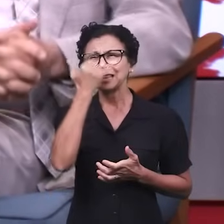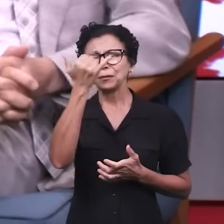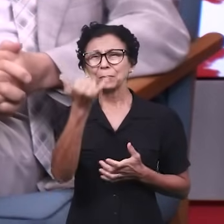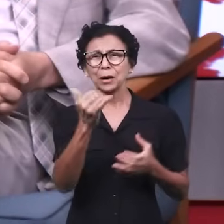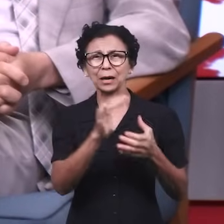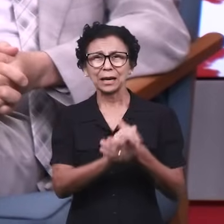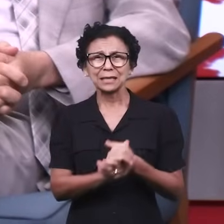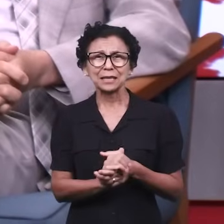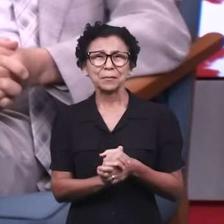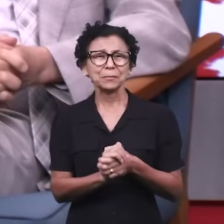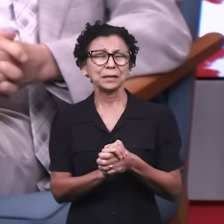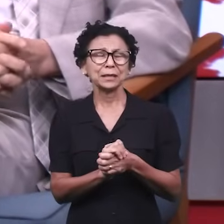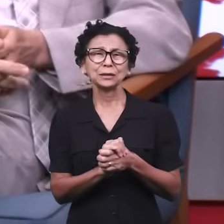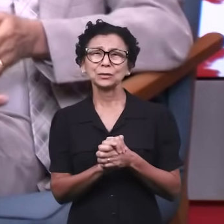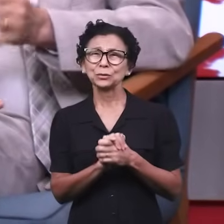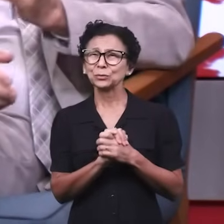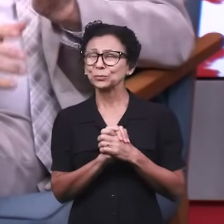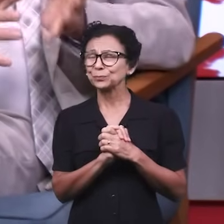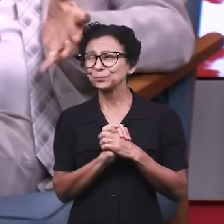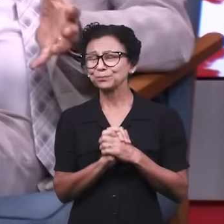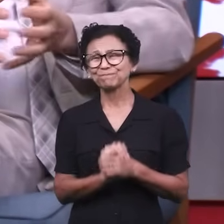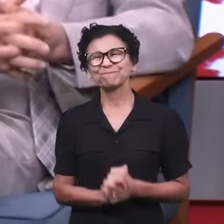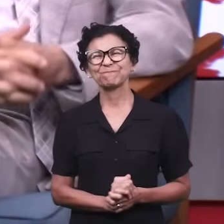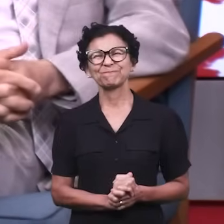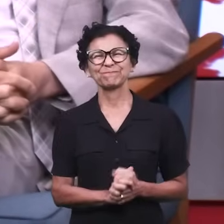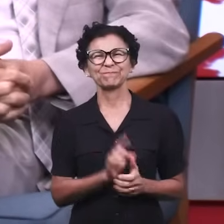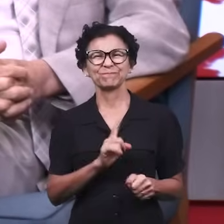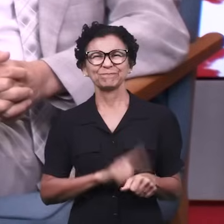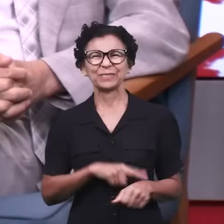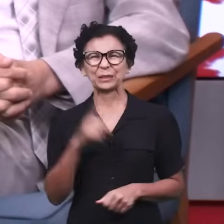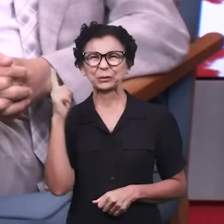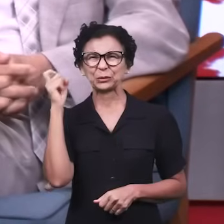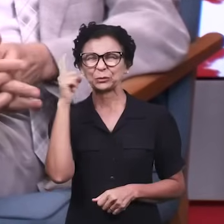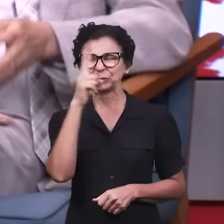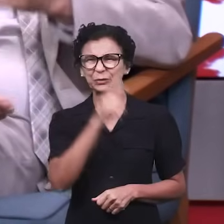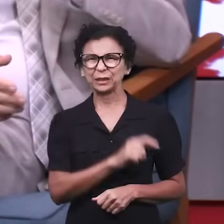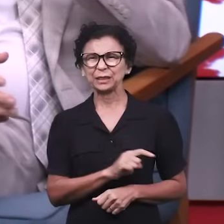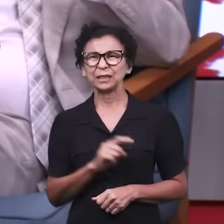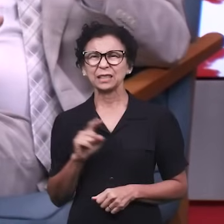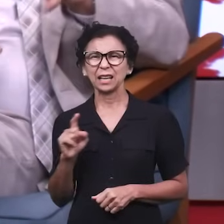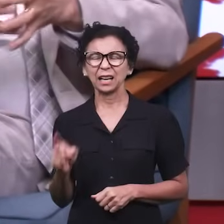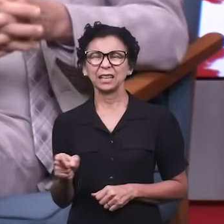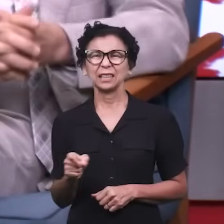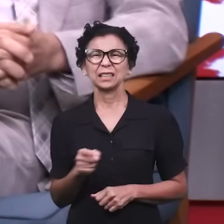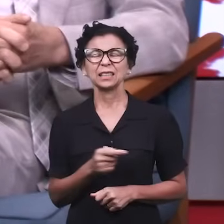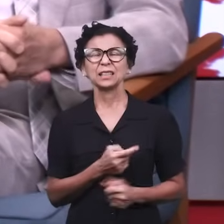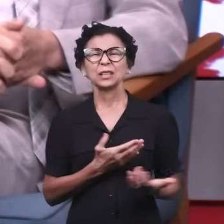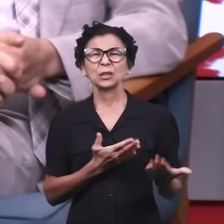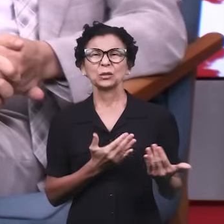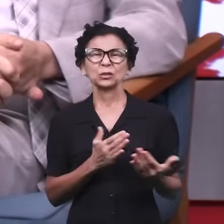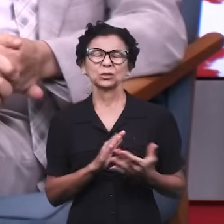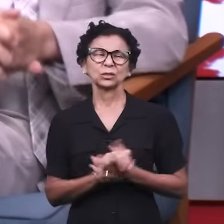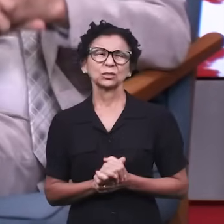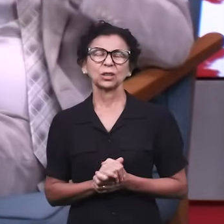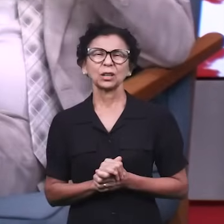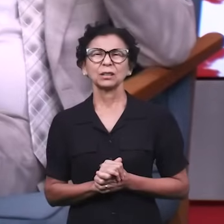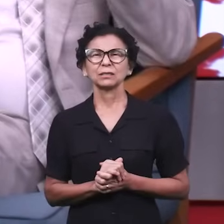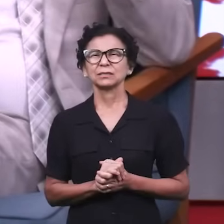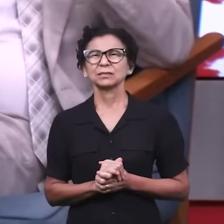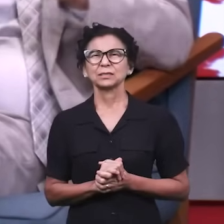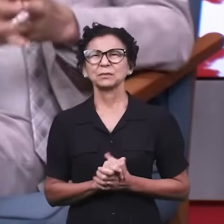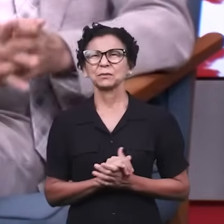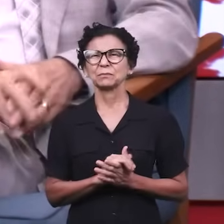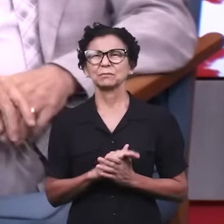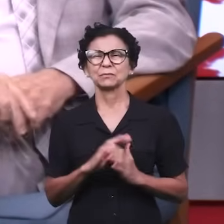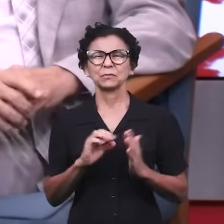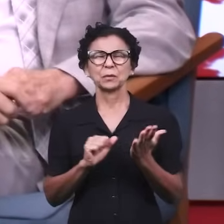no casamento, ele saiu de casa, e ficou uns 3 dias longe de casa, e a mãe